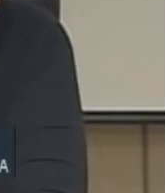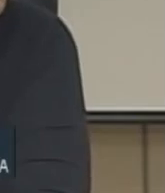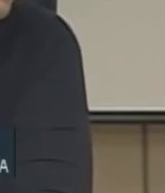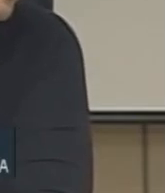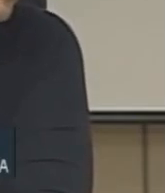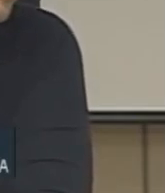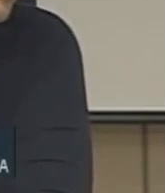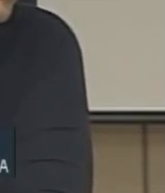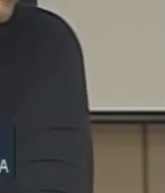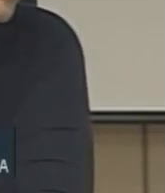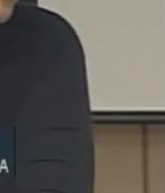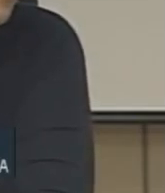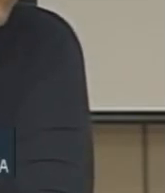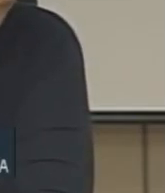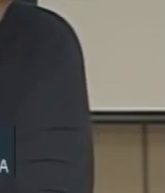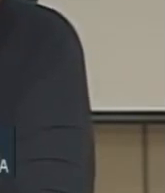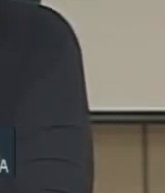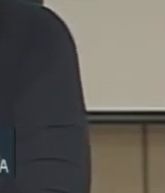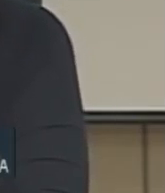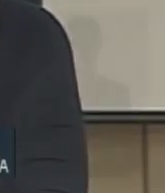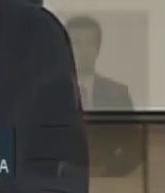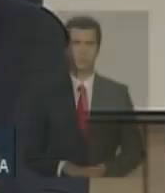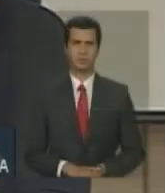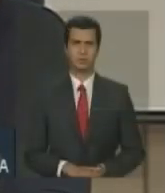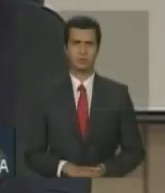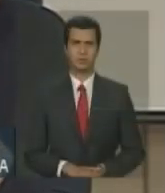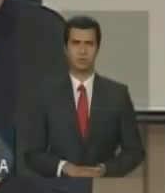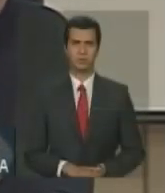ainda puxa muito o IDH do Brasil para baixo.